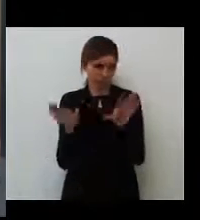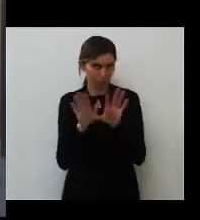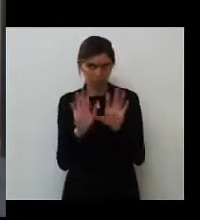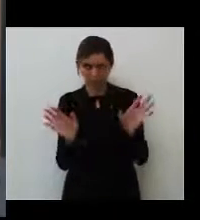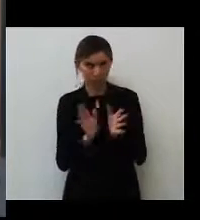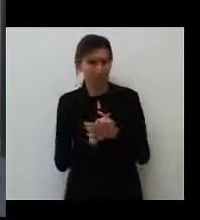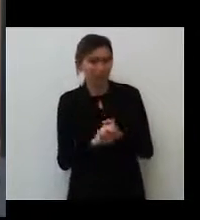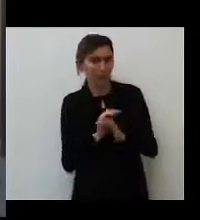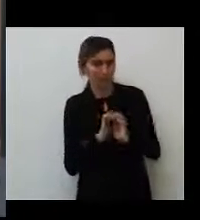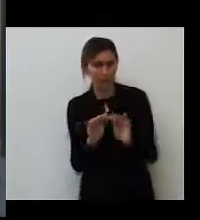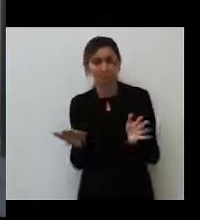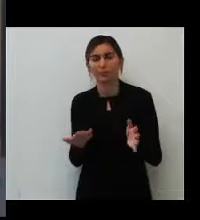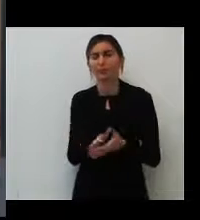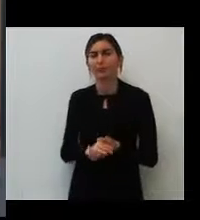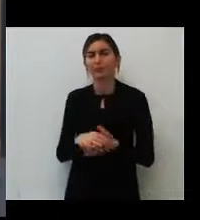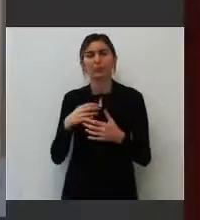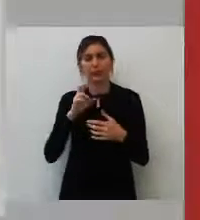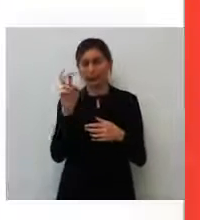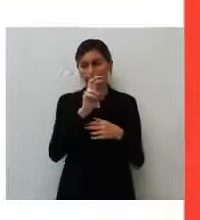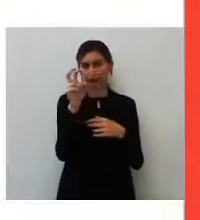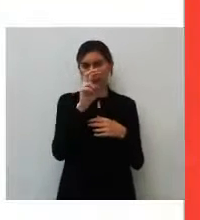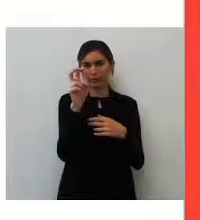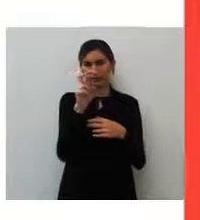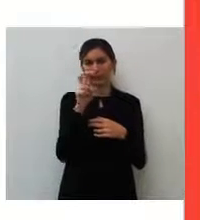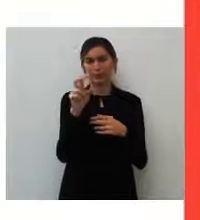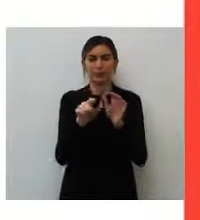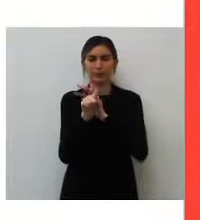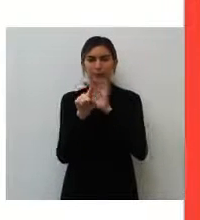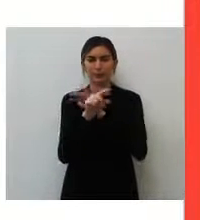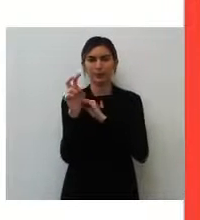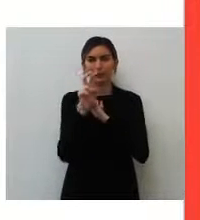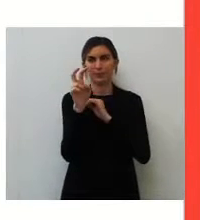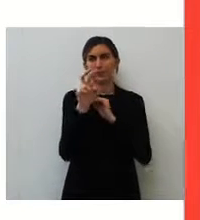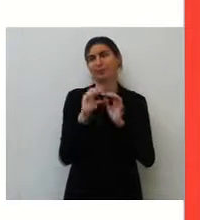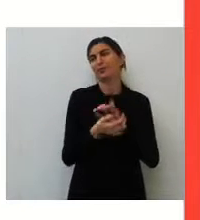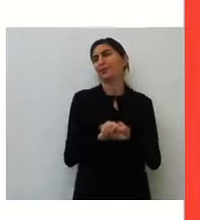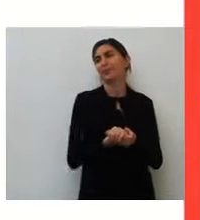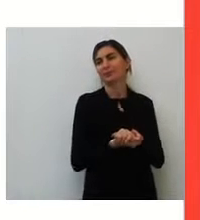tá bom abraço quem tá questão tá bom abraço